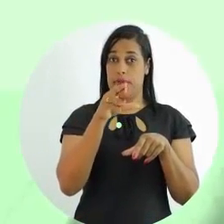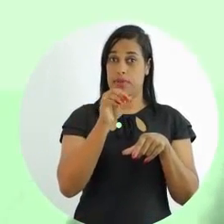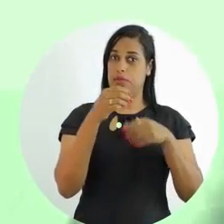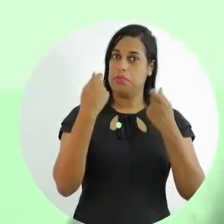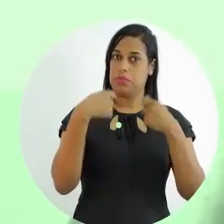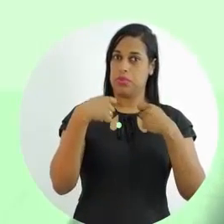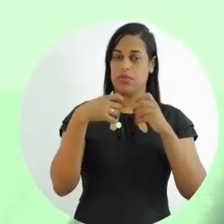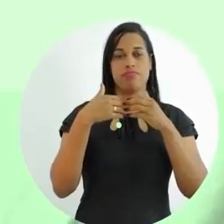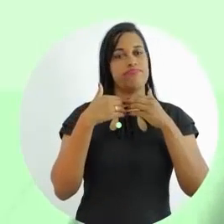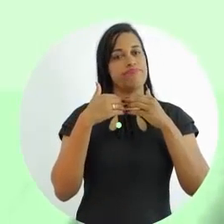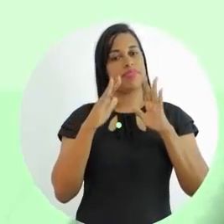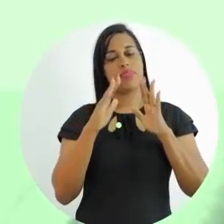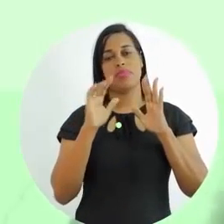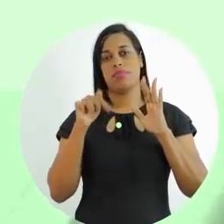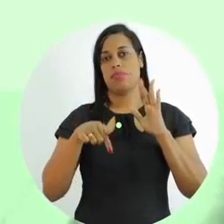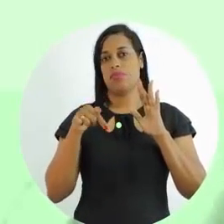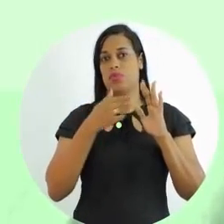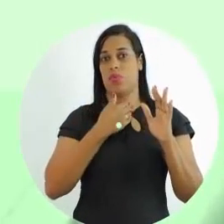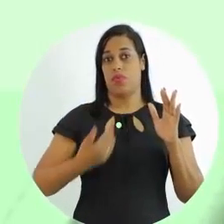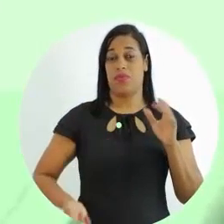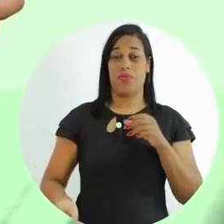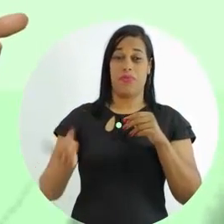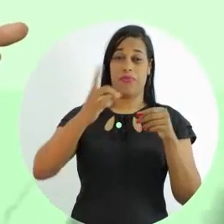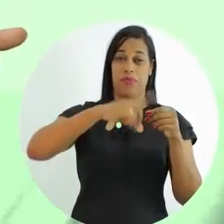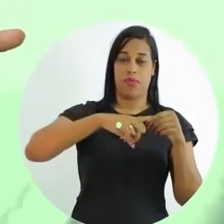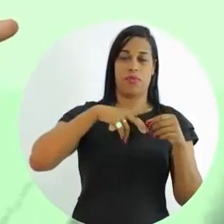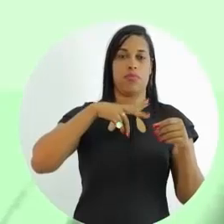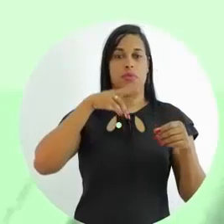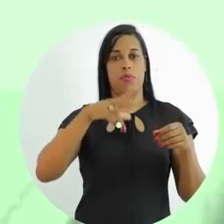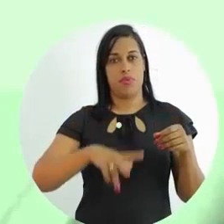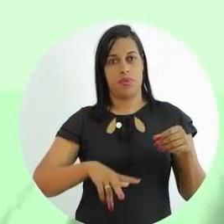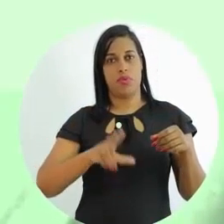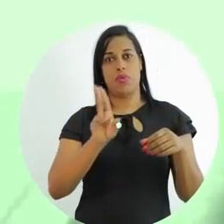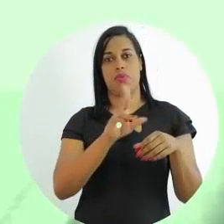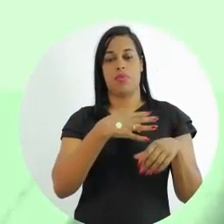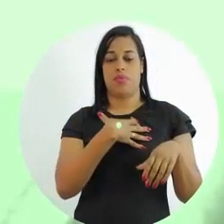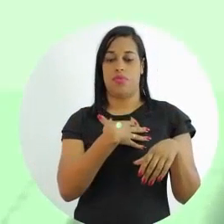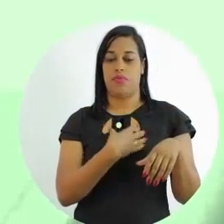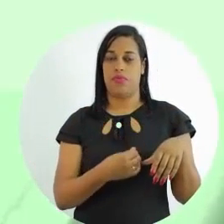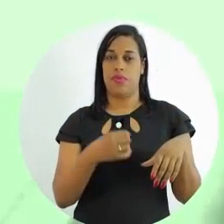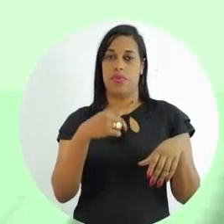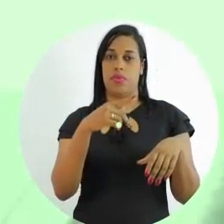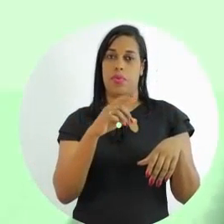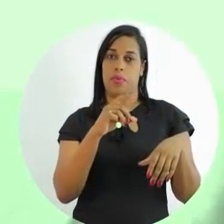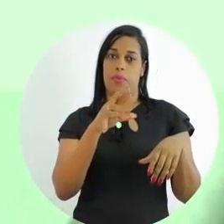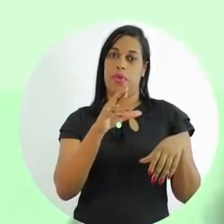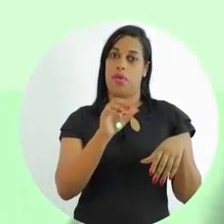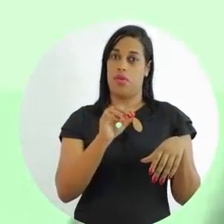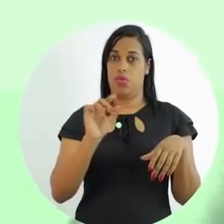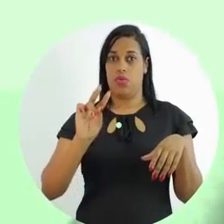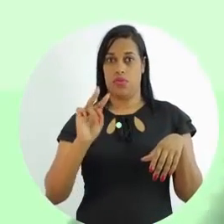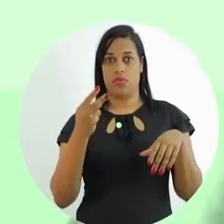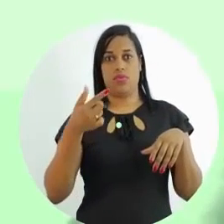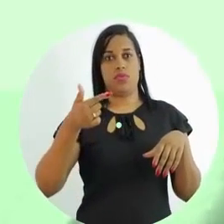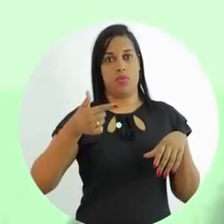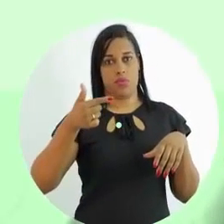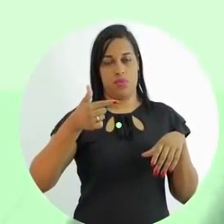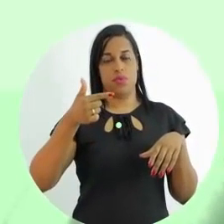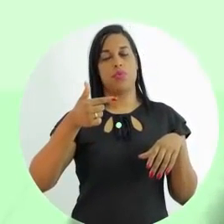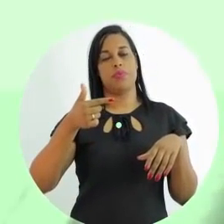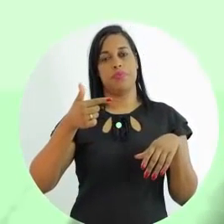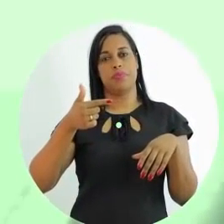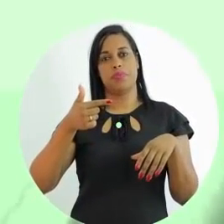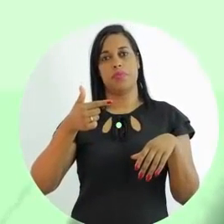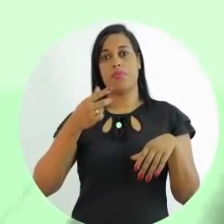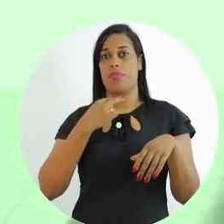mão do seu governo aqui, volta para Portugal em nome de seu filho, Pedro II, que